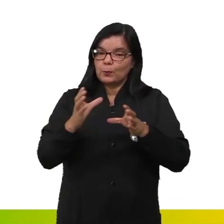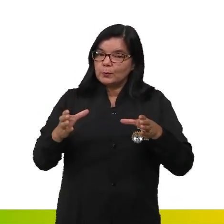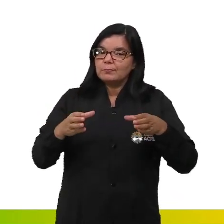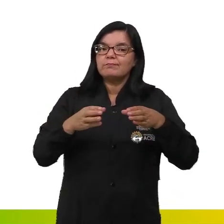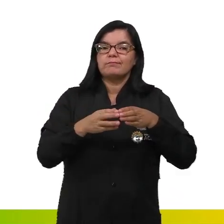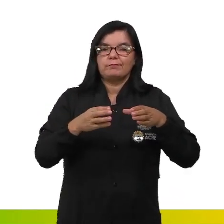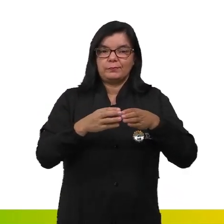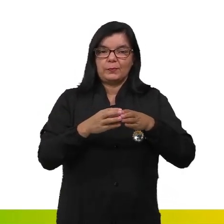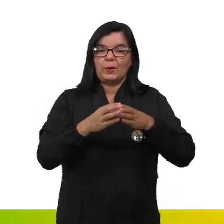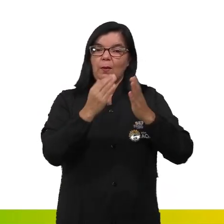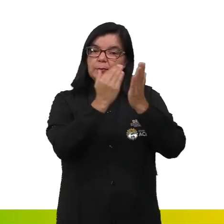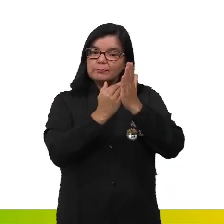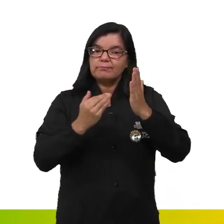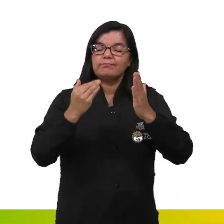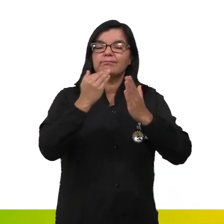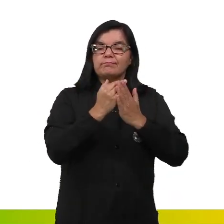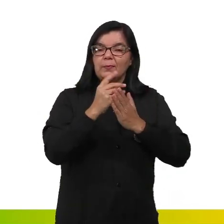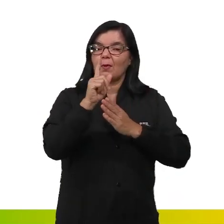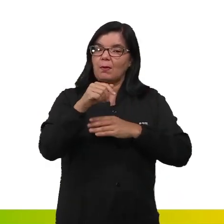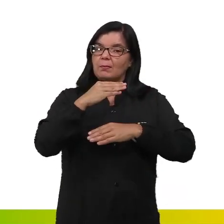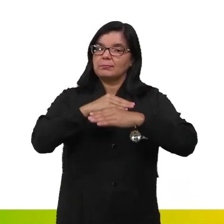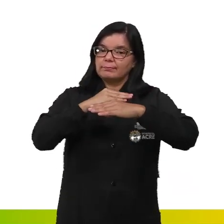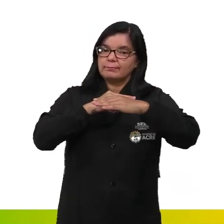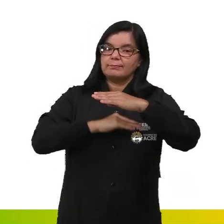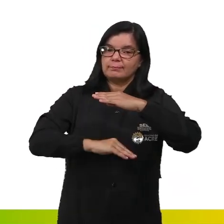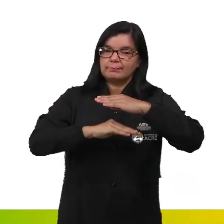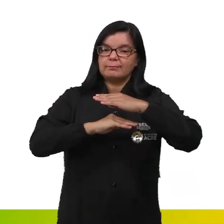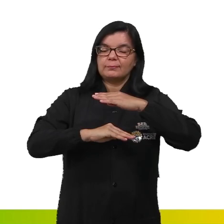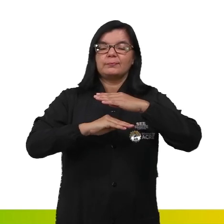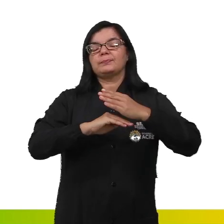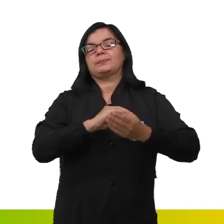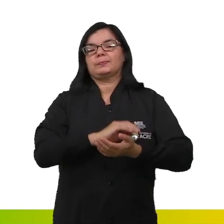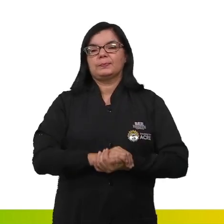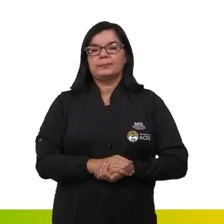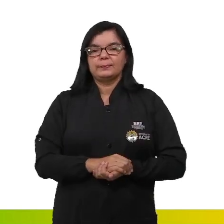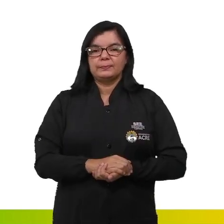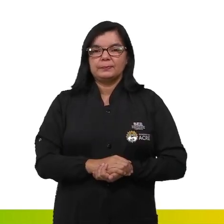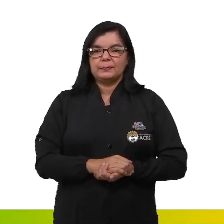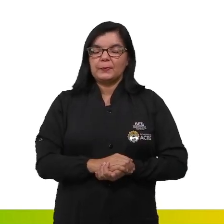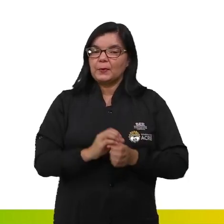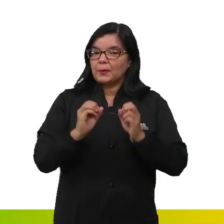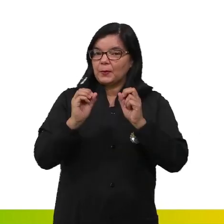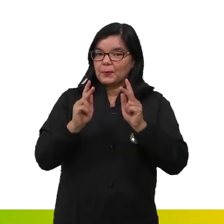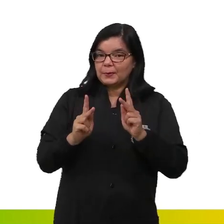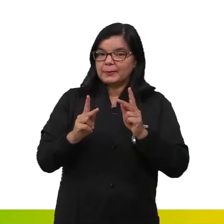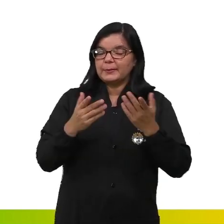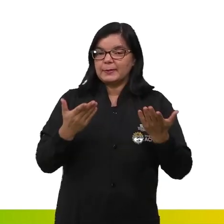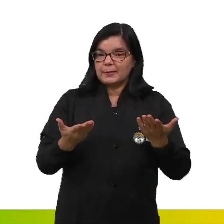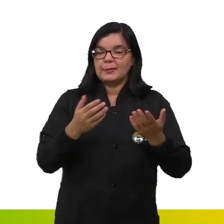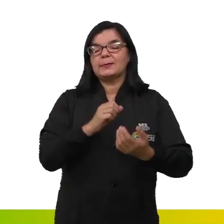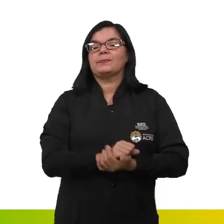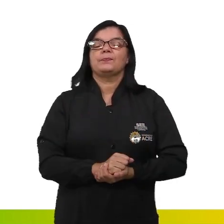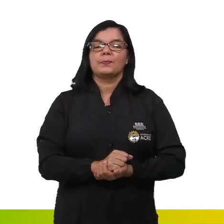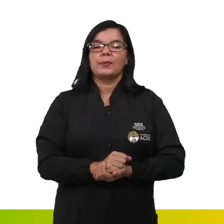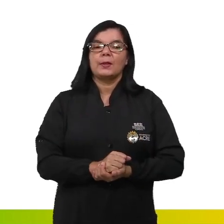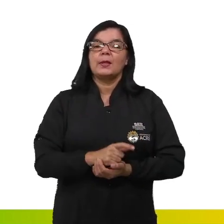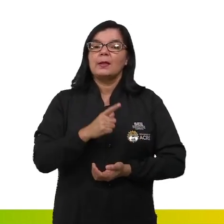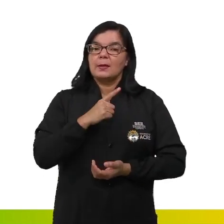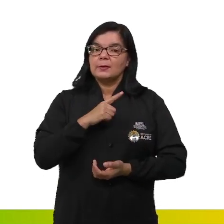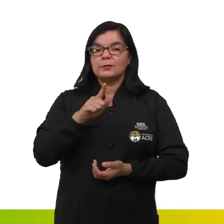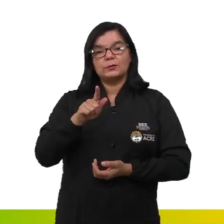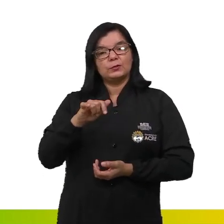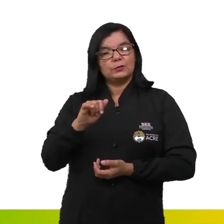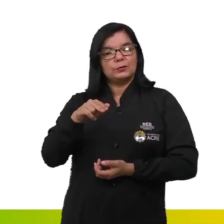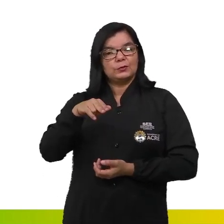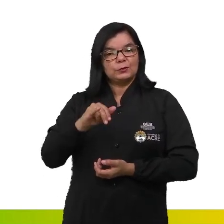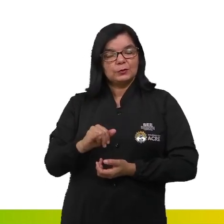grupo, maior é o índice de desigualdade, ok? Então, esse é o coeficiente de